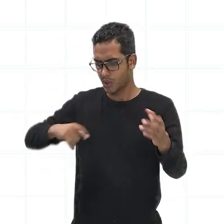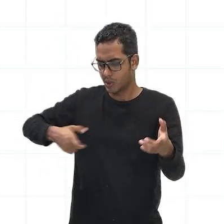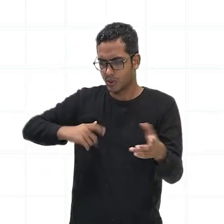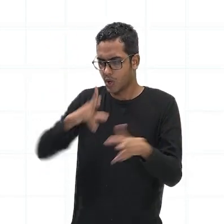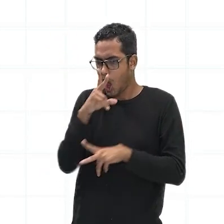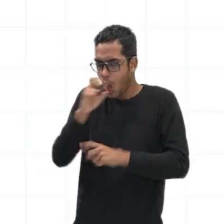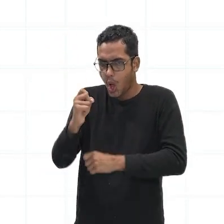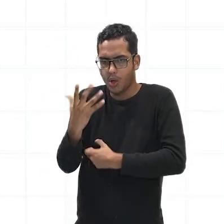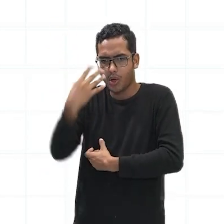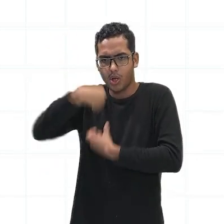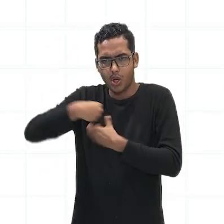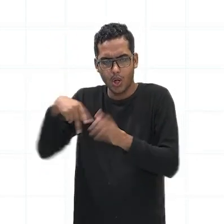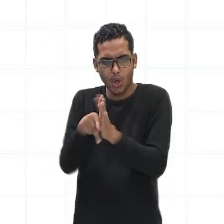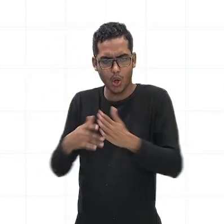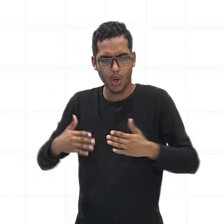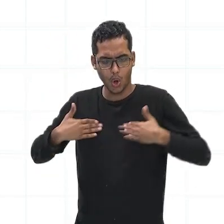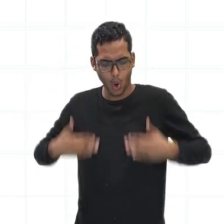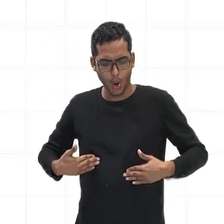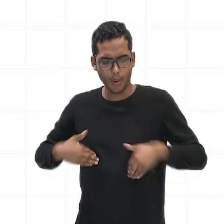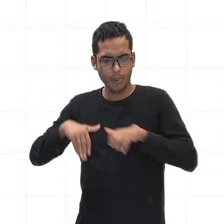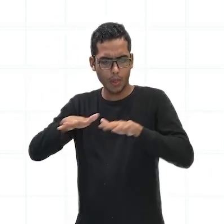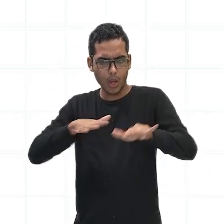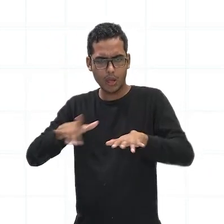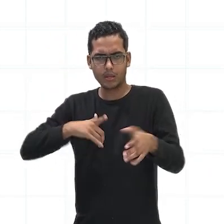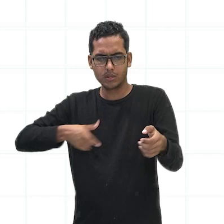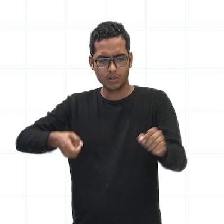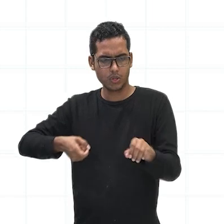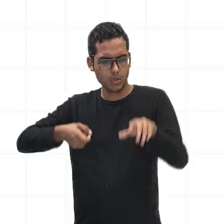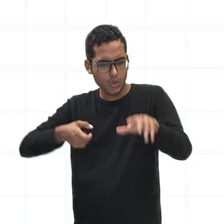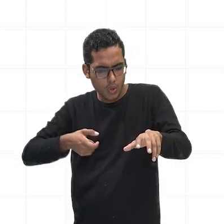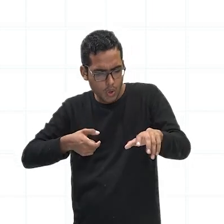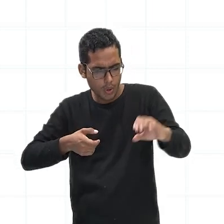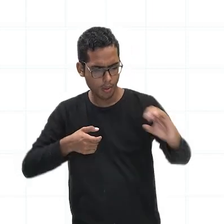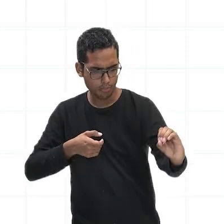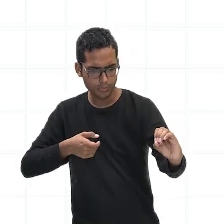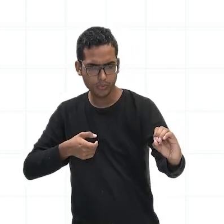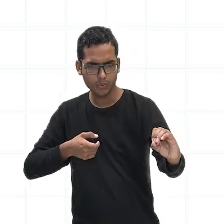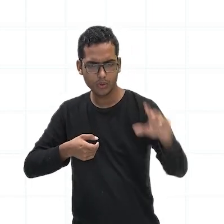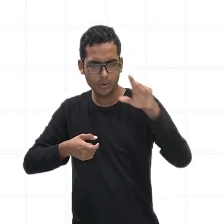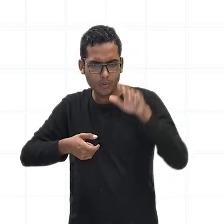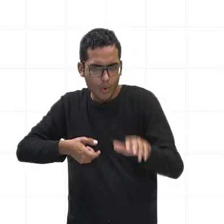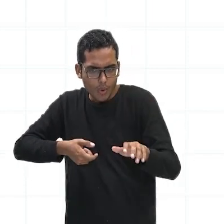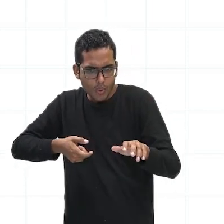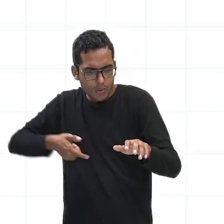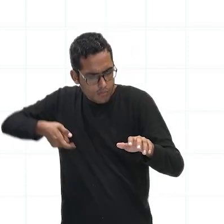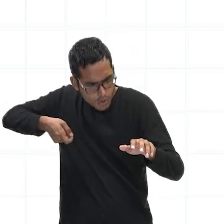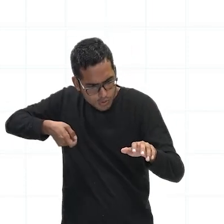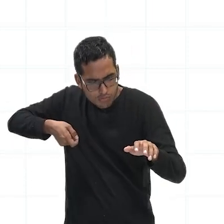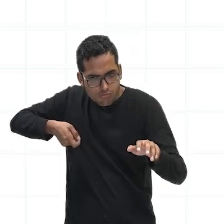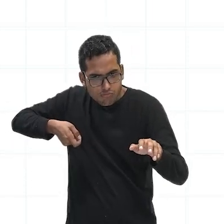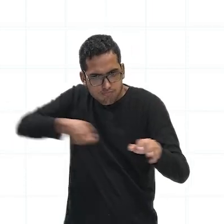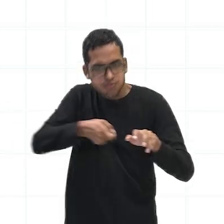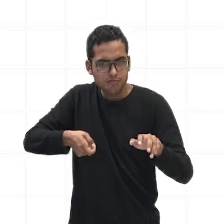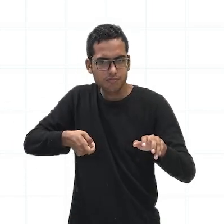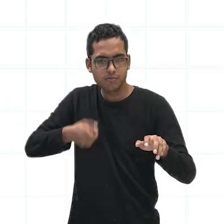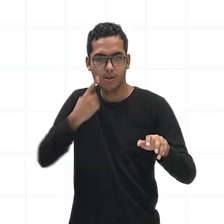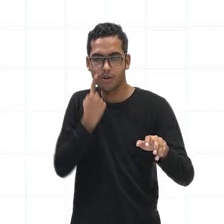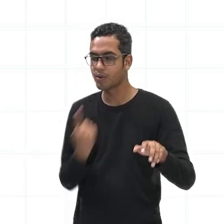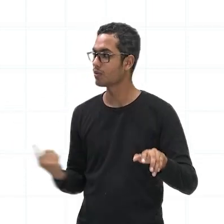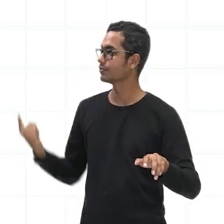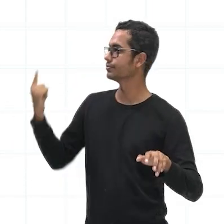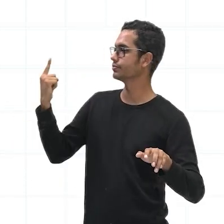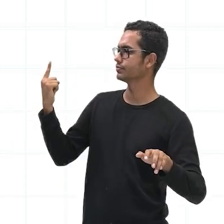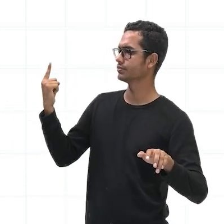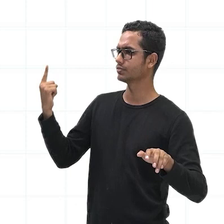um movimento, porque a partir do momento que ela tacar esse taco aí numa bola, essa bola ela vai percorrer essa mesa aí de sinuca, né? Então está gerando ali